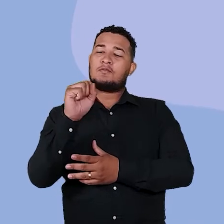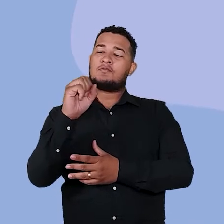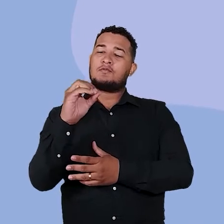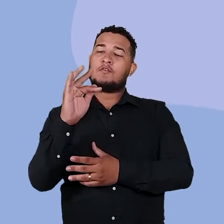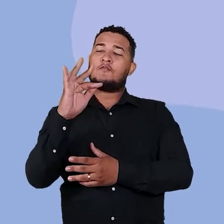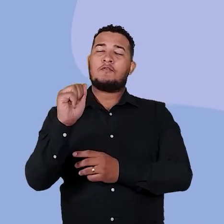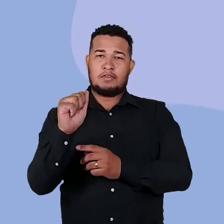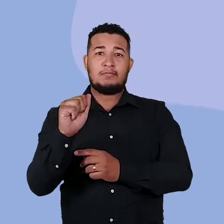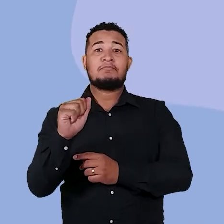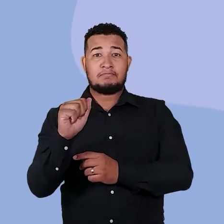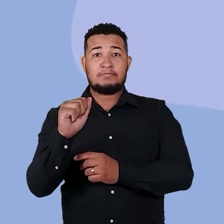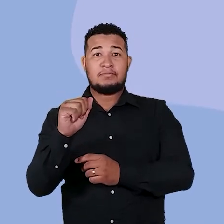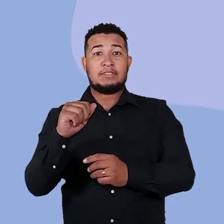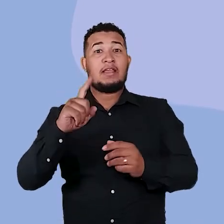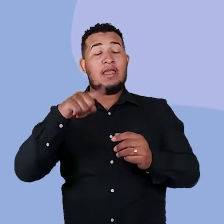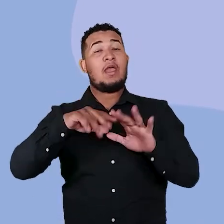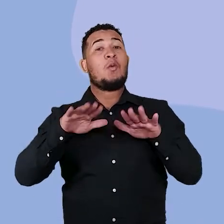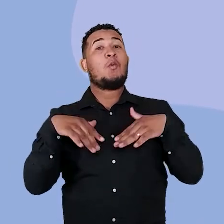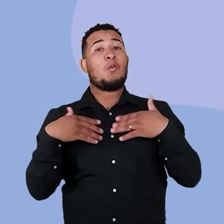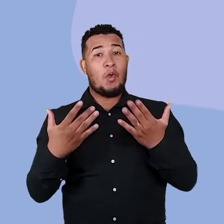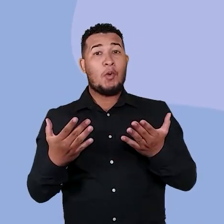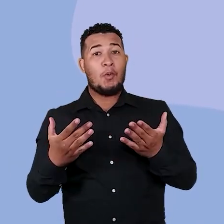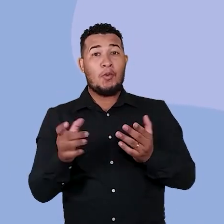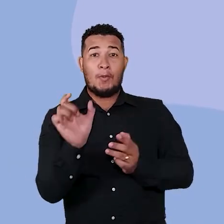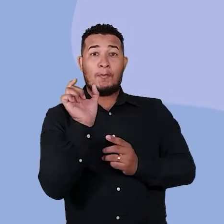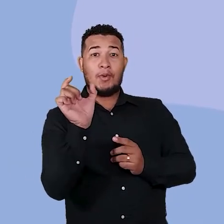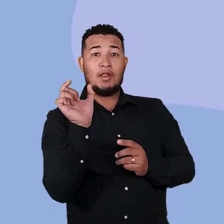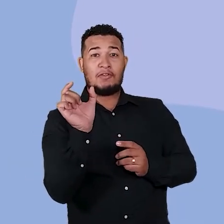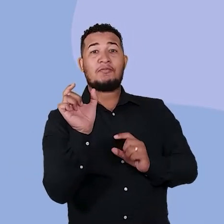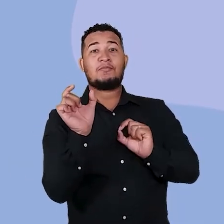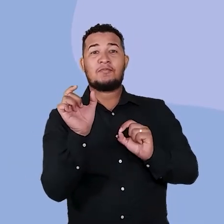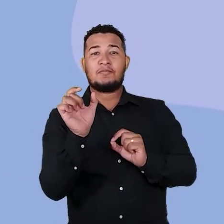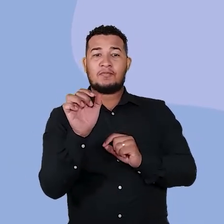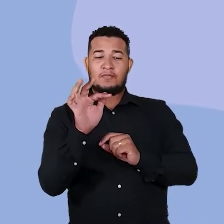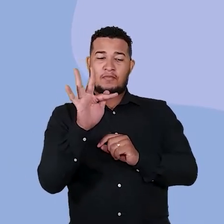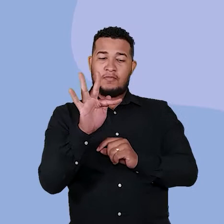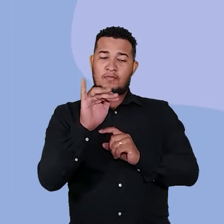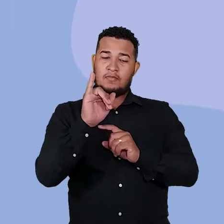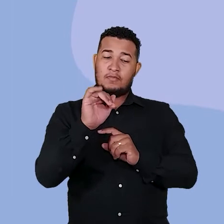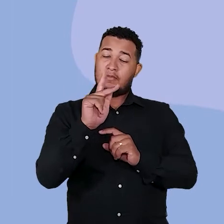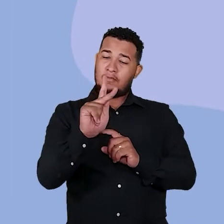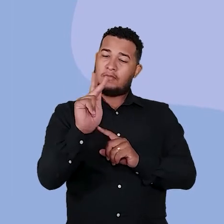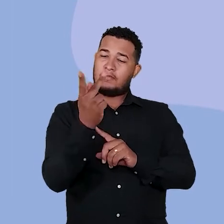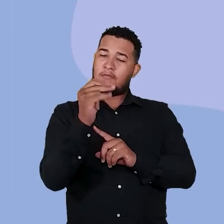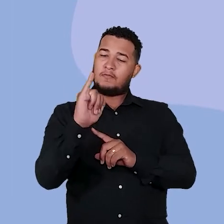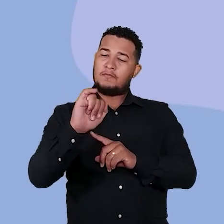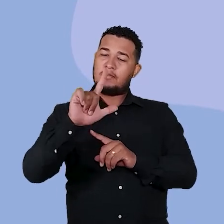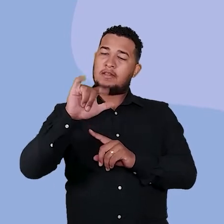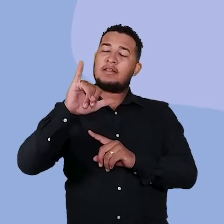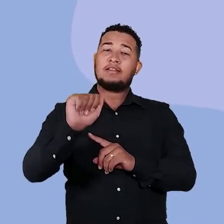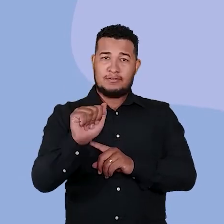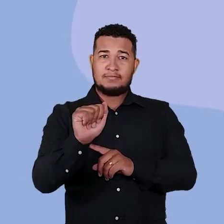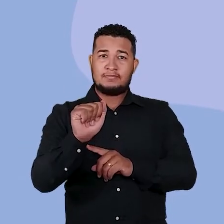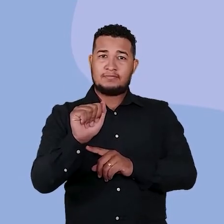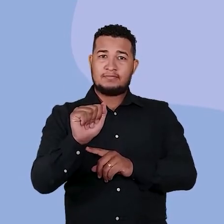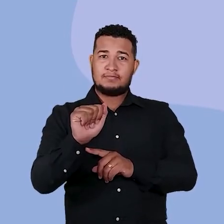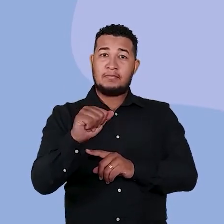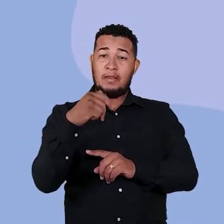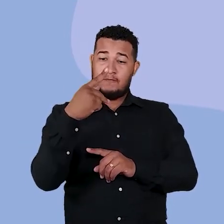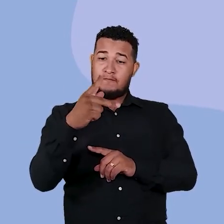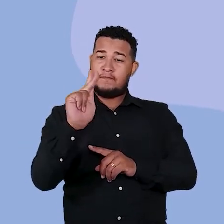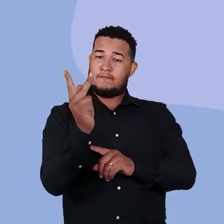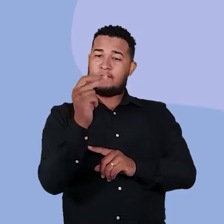expressão filosofia, que é amor à sabedoria, é justamente a palavra filia.